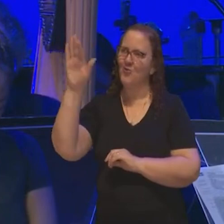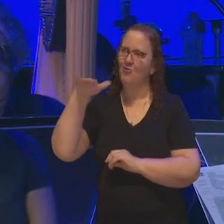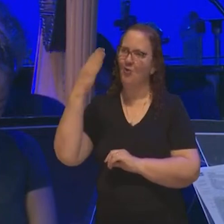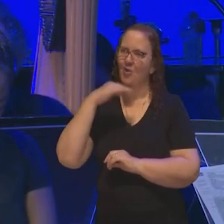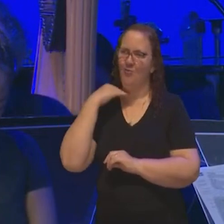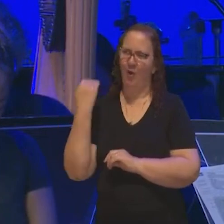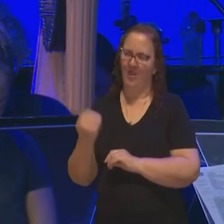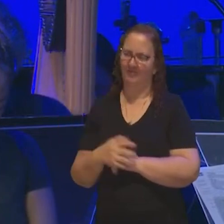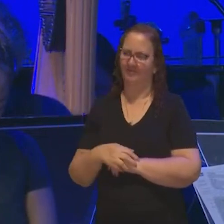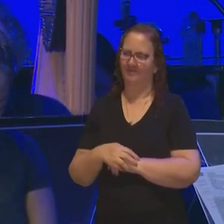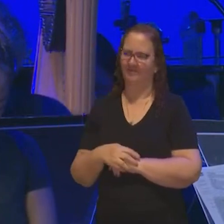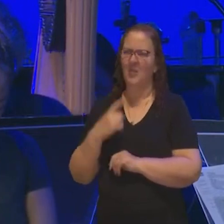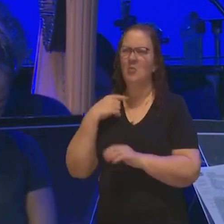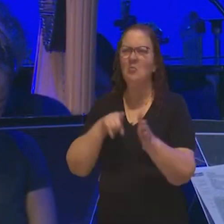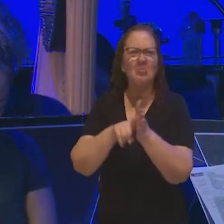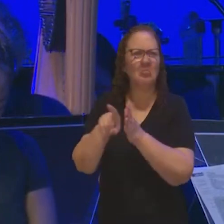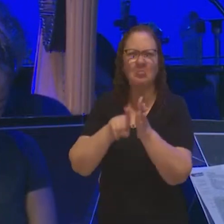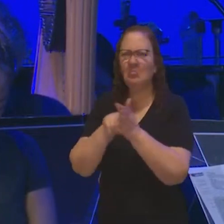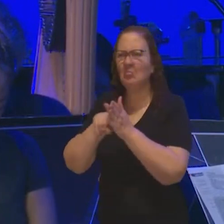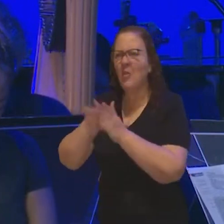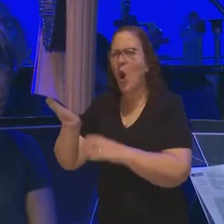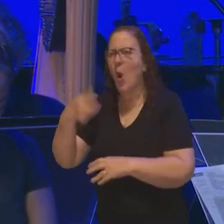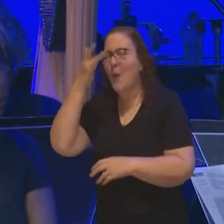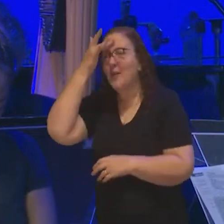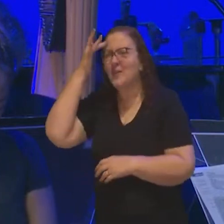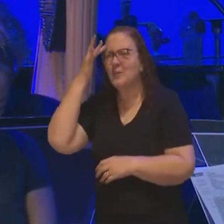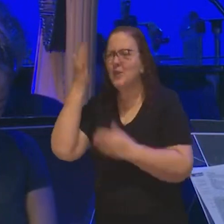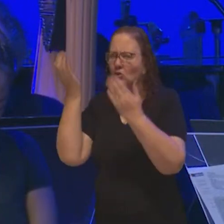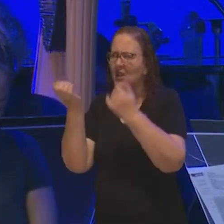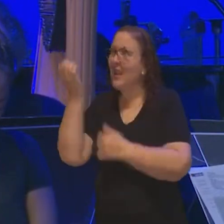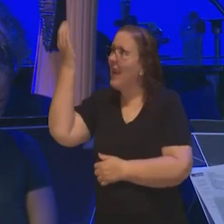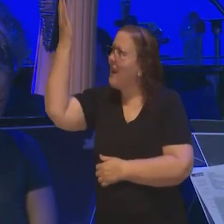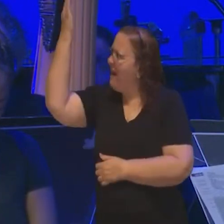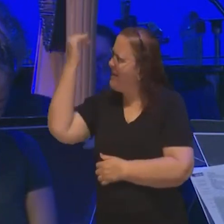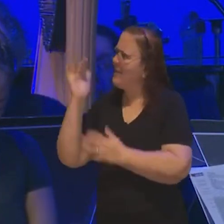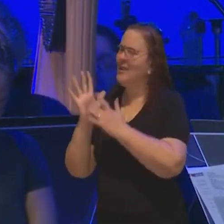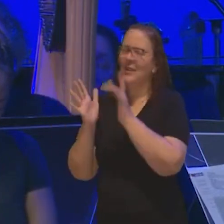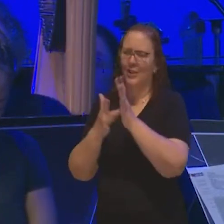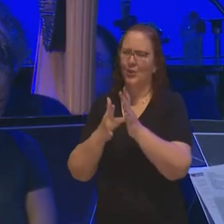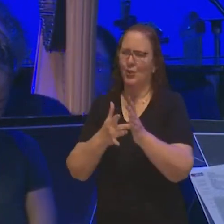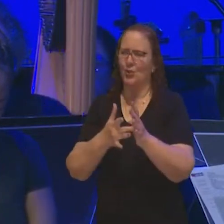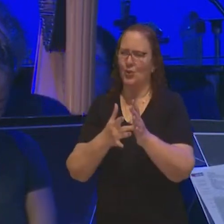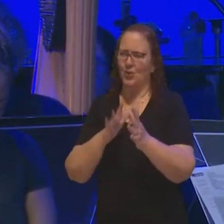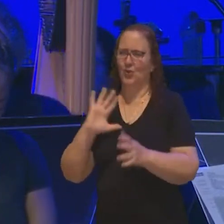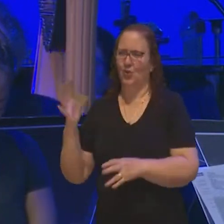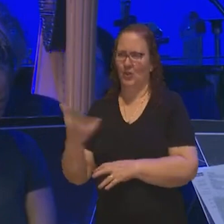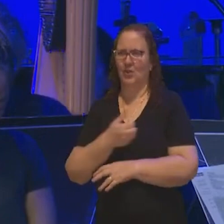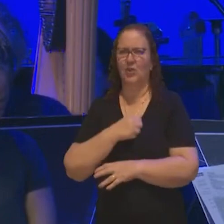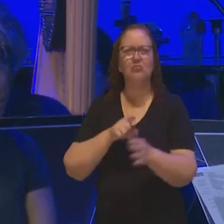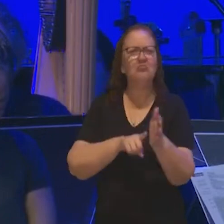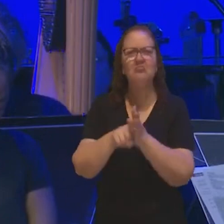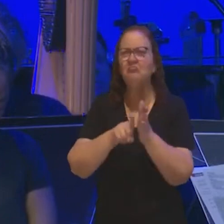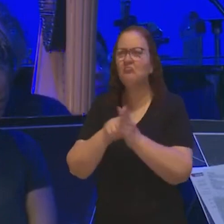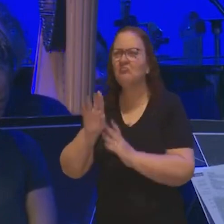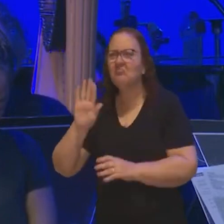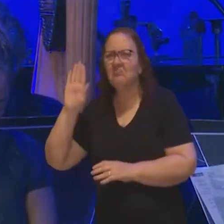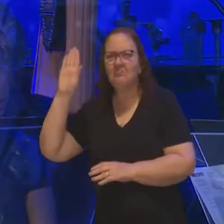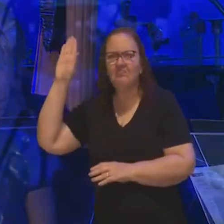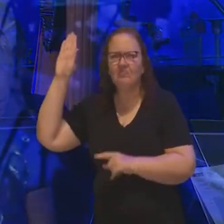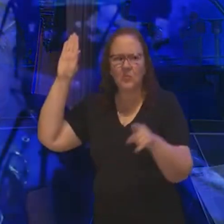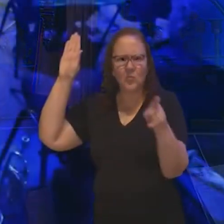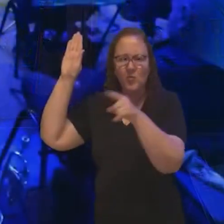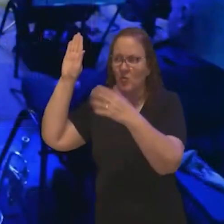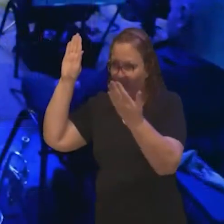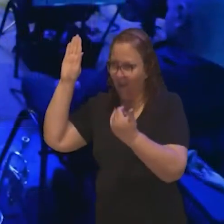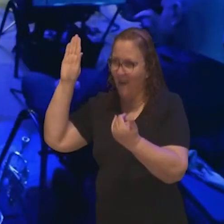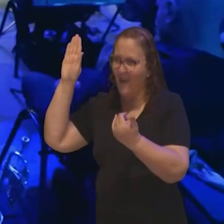quantos aqui nesta noite gostariam de entregar a sua vida a Jesus? Levante a sua mão onde você estiver. Só indique que você quer uma oração.